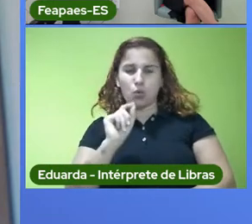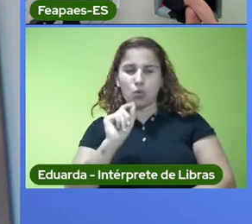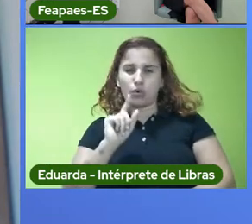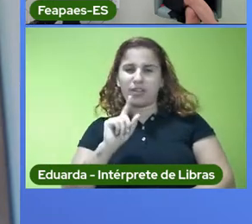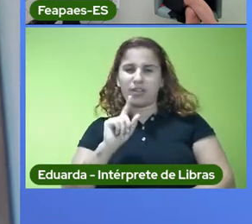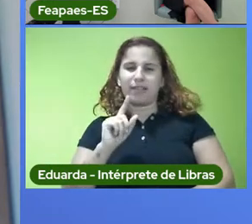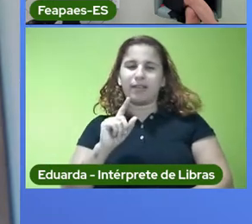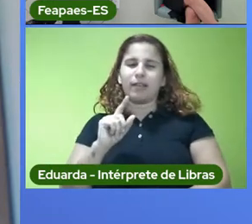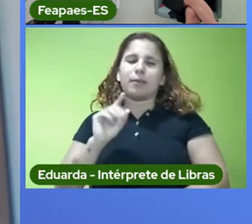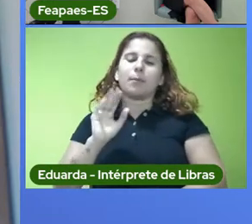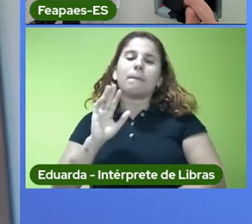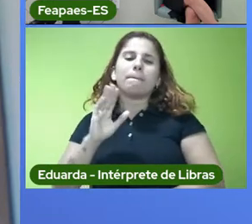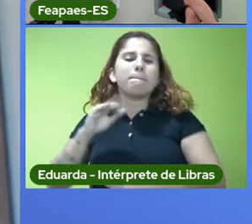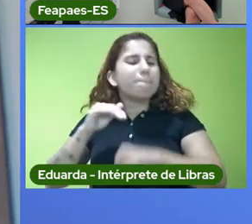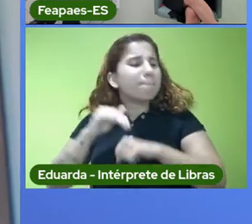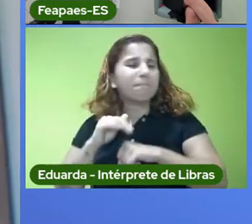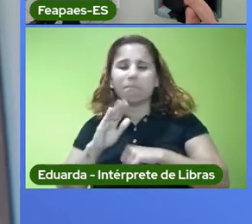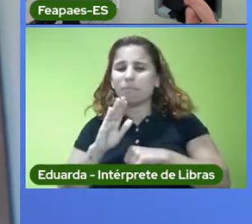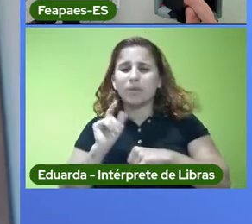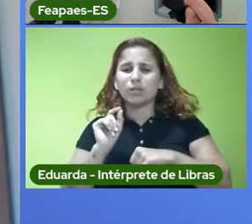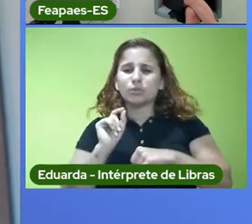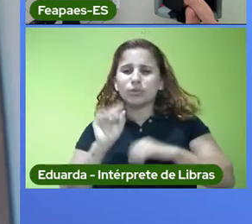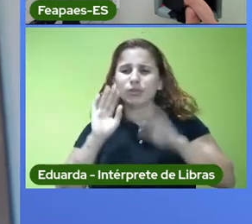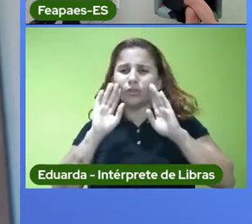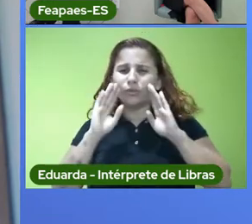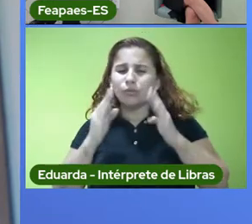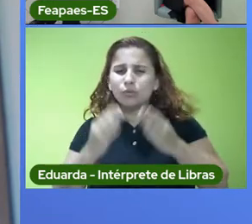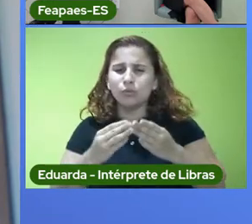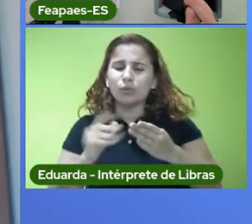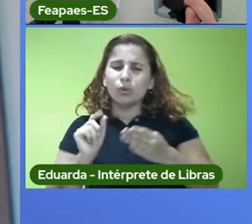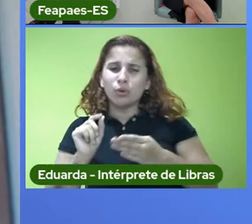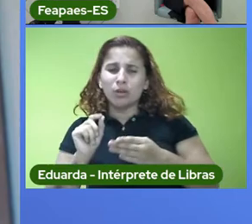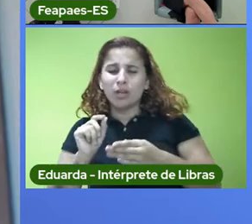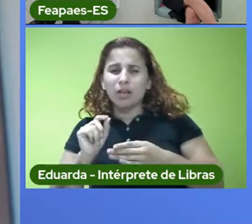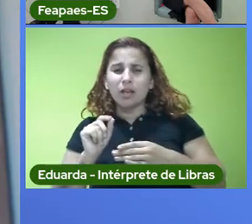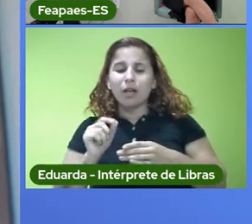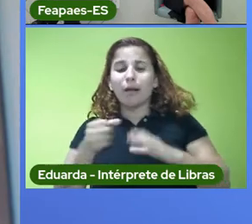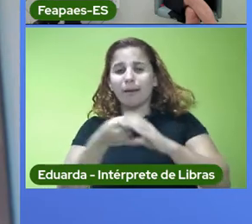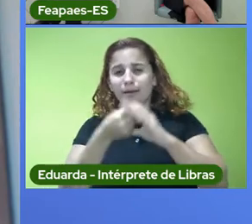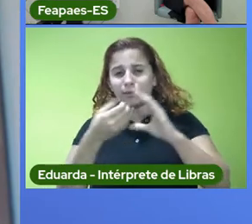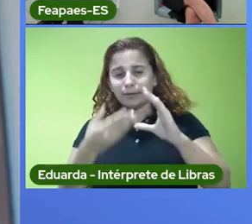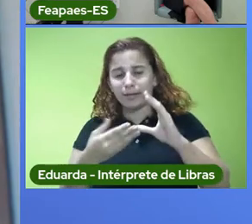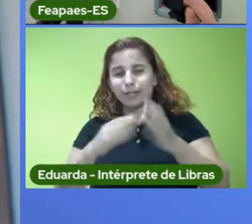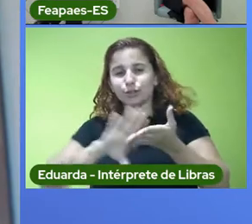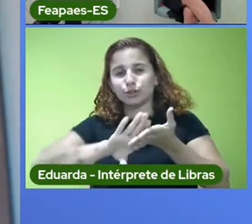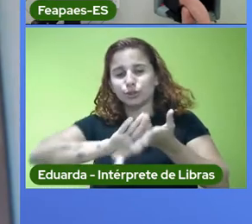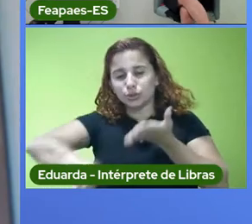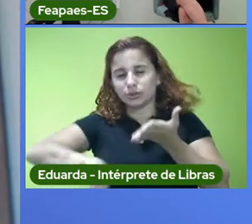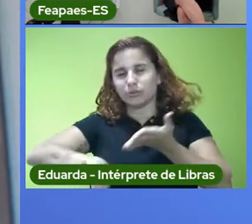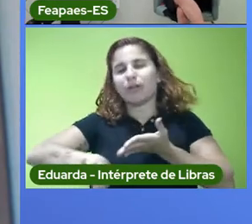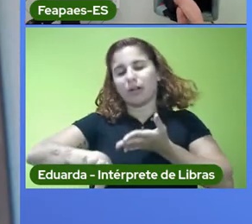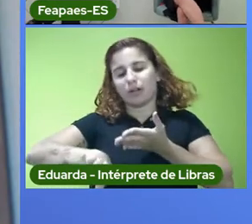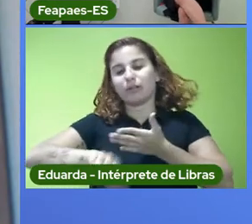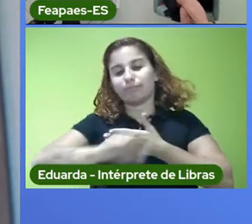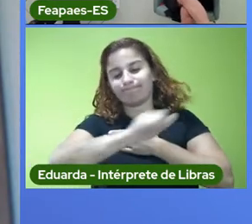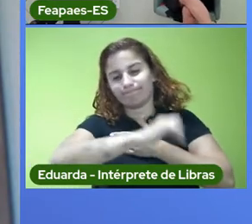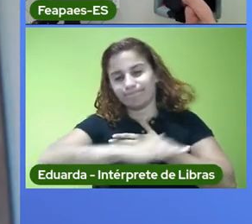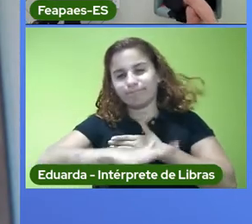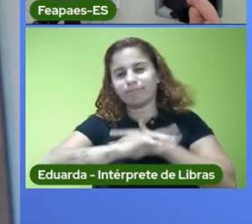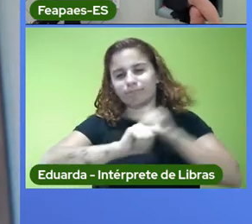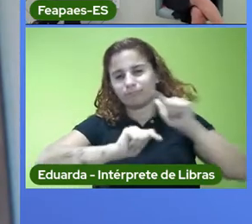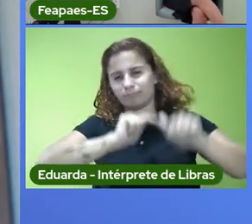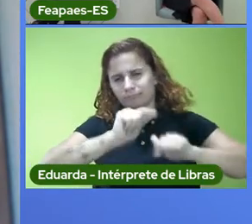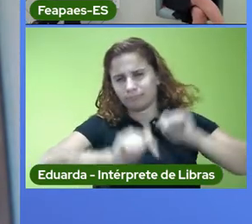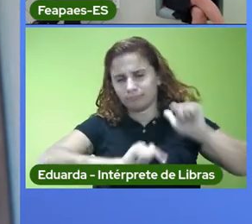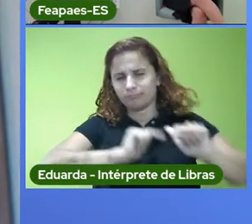muito mais em função do próprio aspecto discriminatório do mercado de trabalho, que pelas barreiras faz